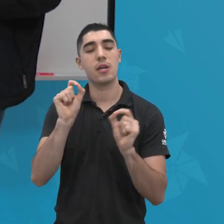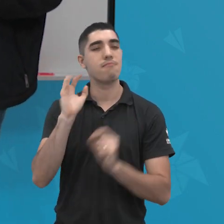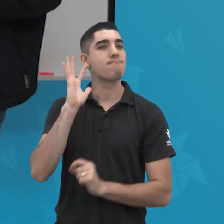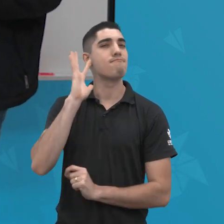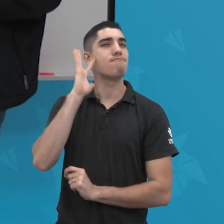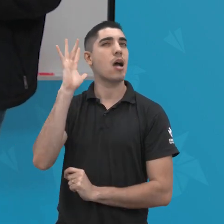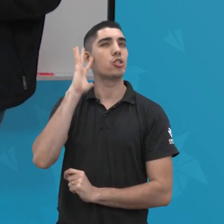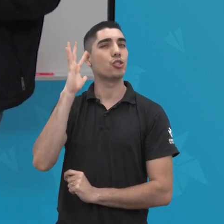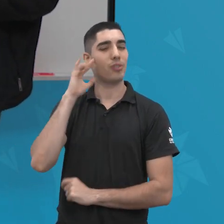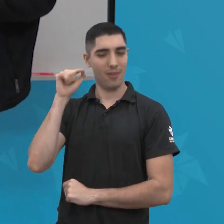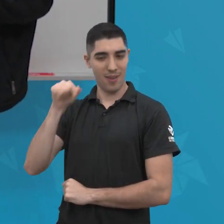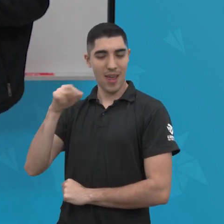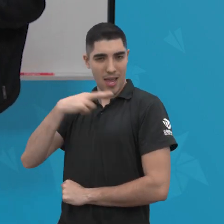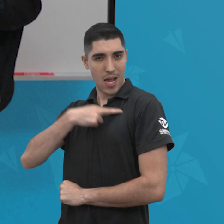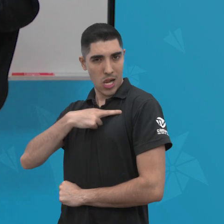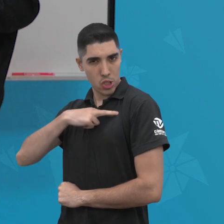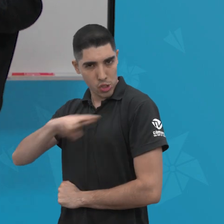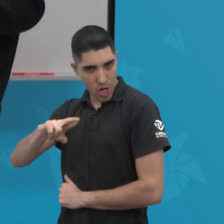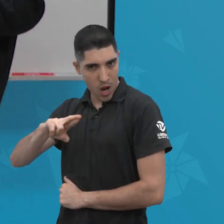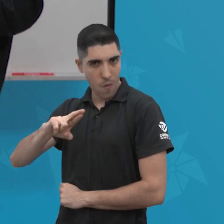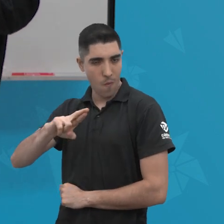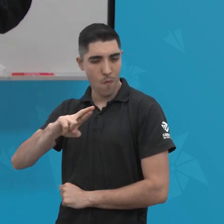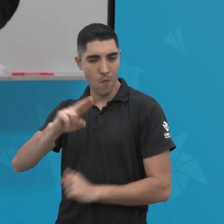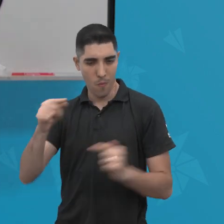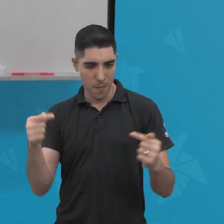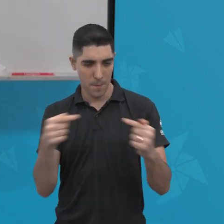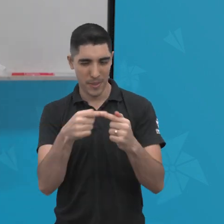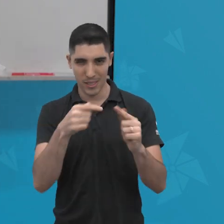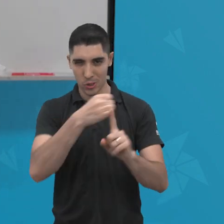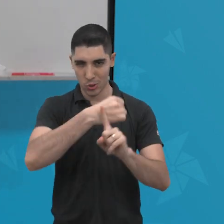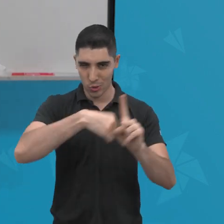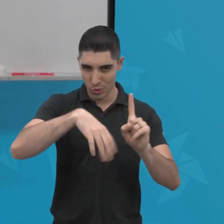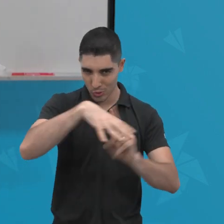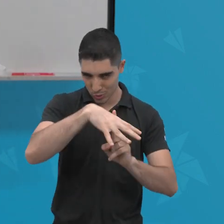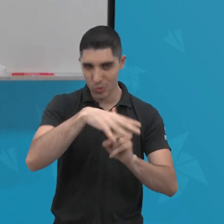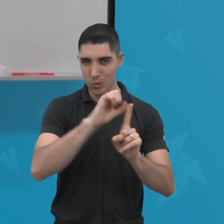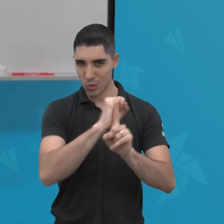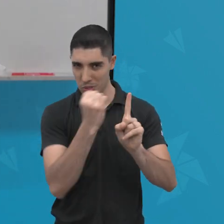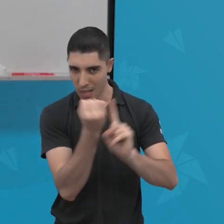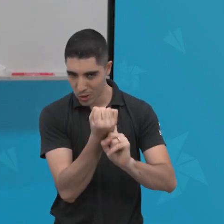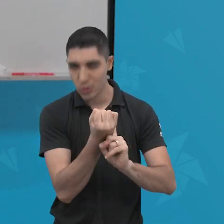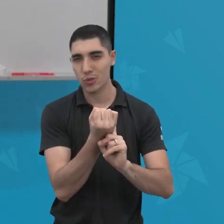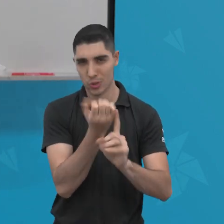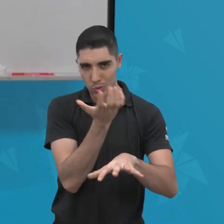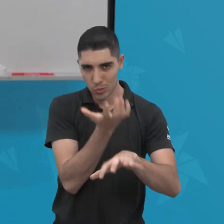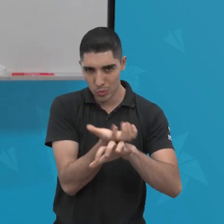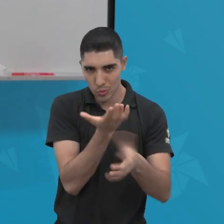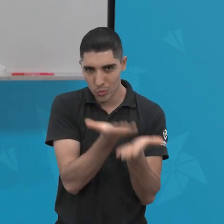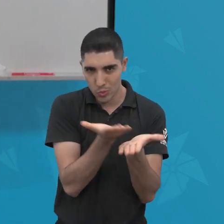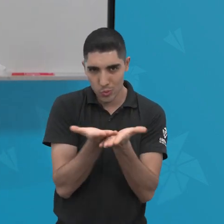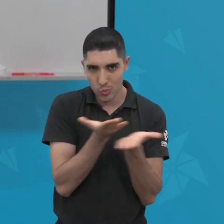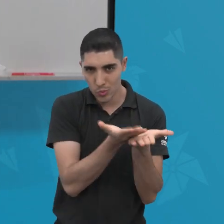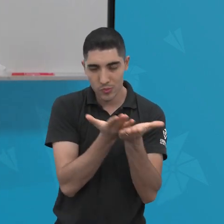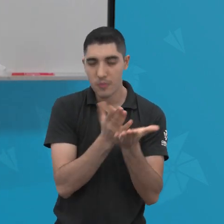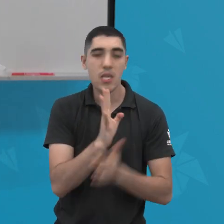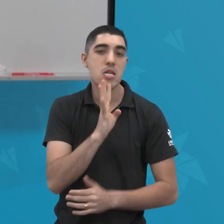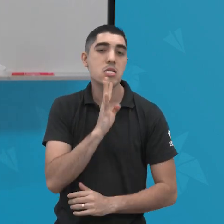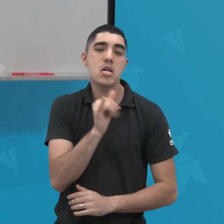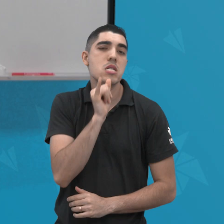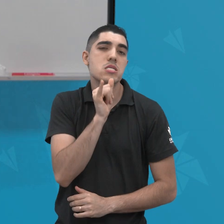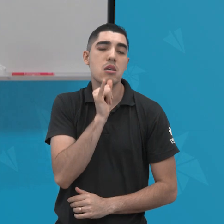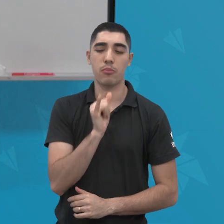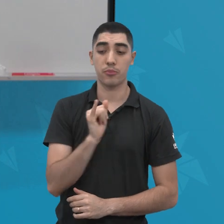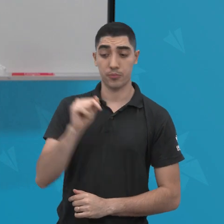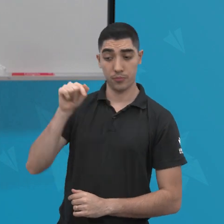pensar uma sociologia das religiões é pensar num certo tipo de instituição